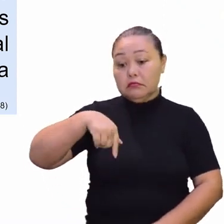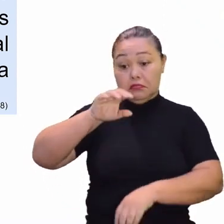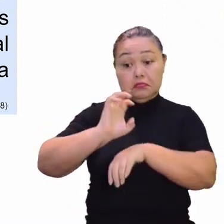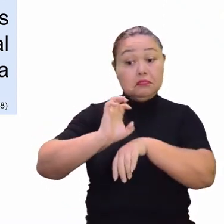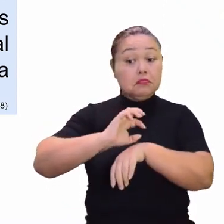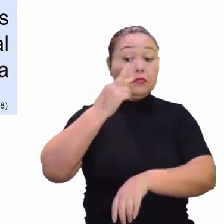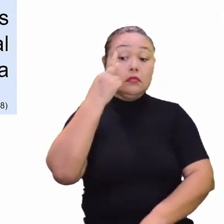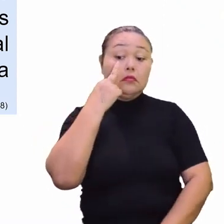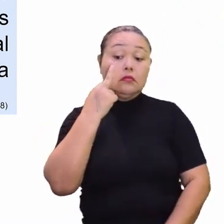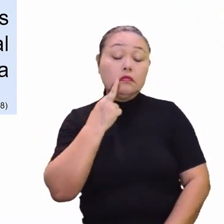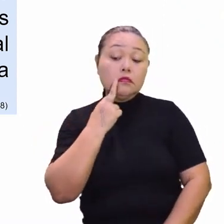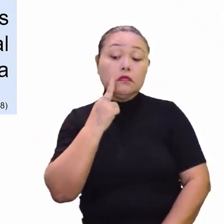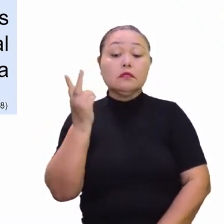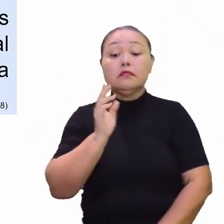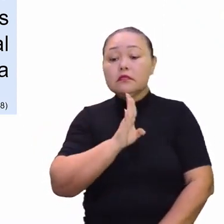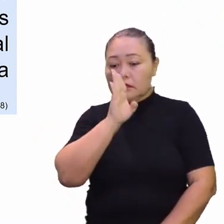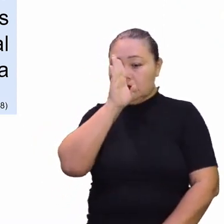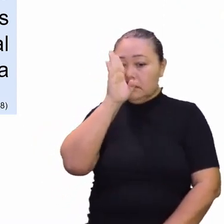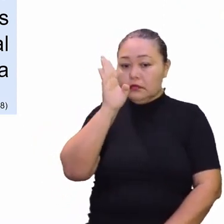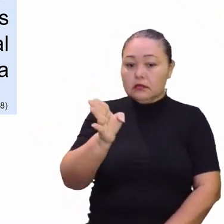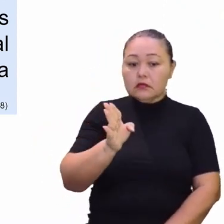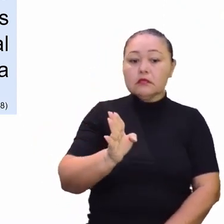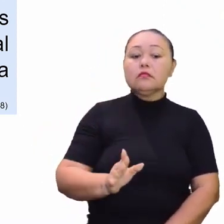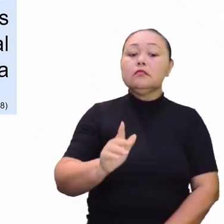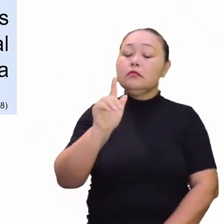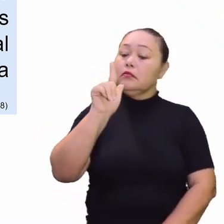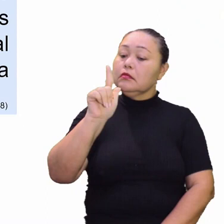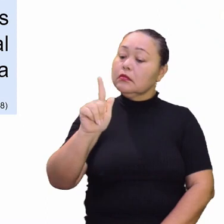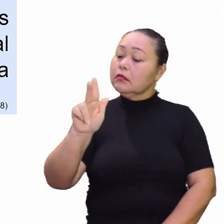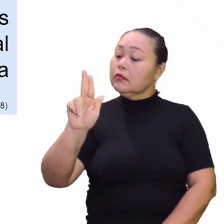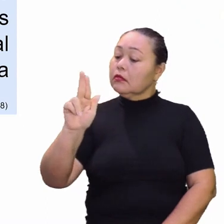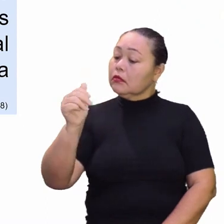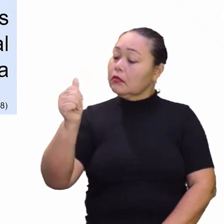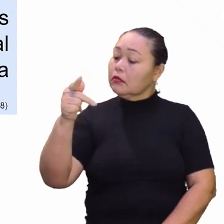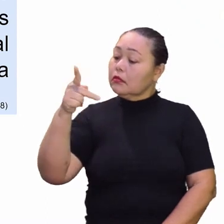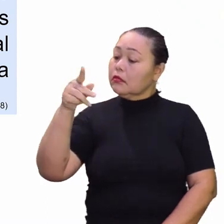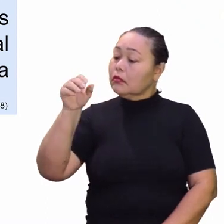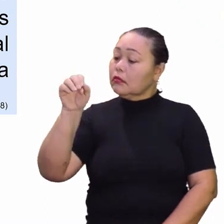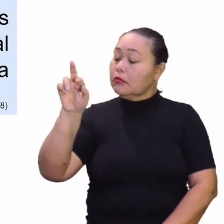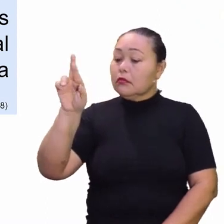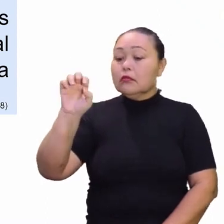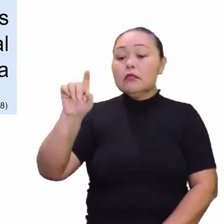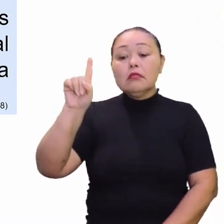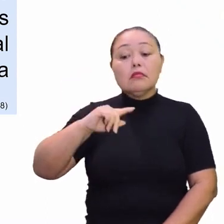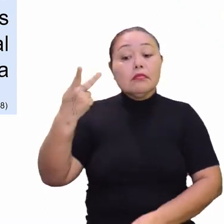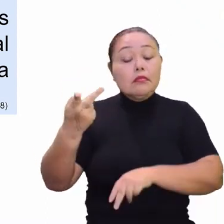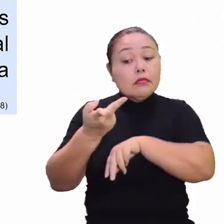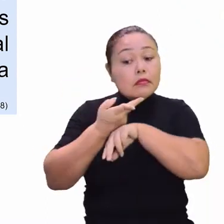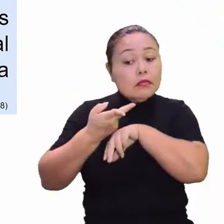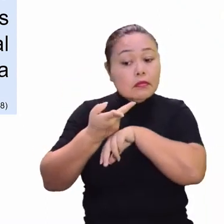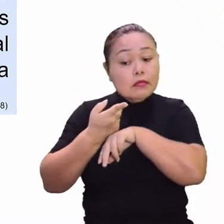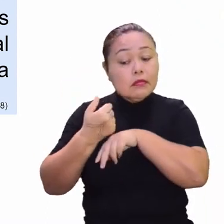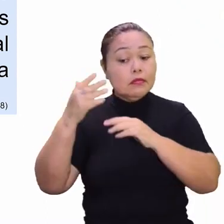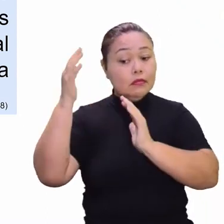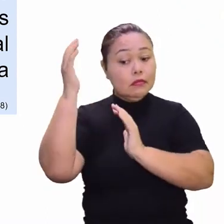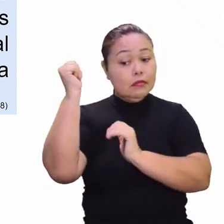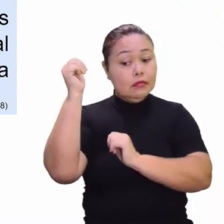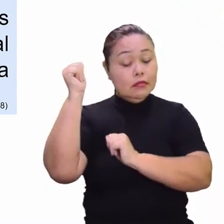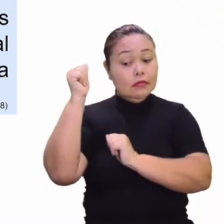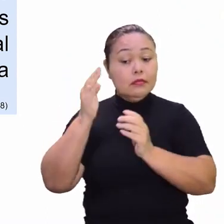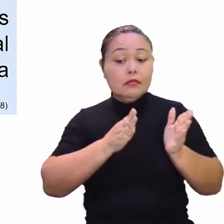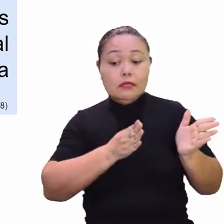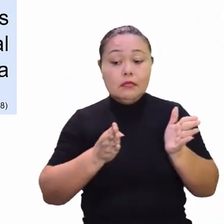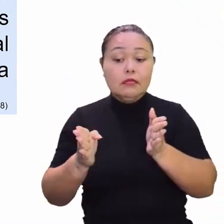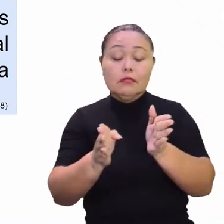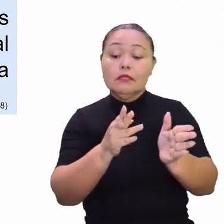pelo Guaporé, atrás dos metais preciosos, e também eles buscavam principalmente a Espanha, através do